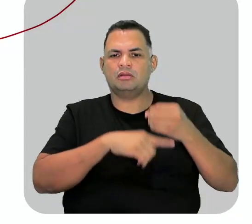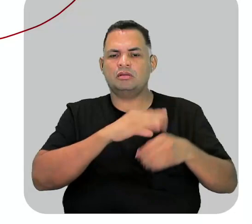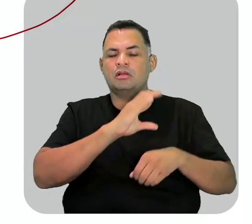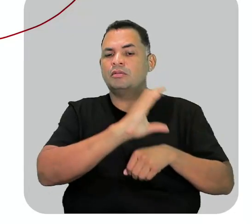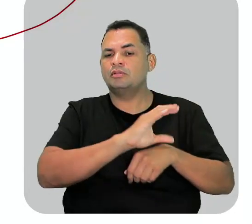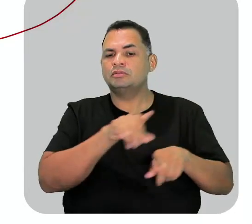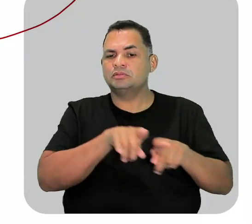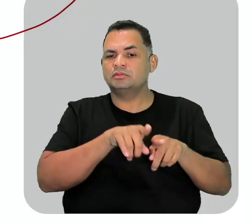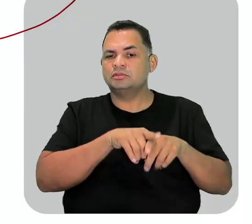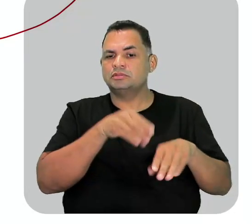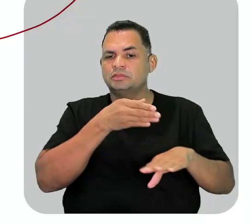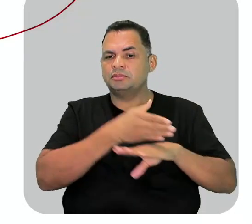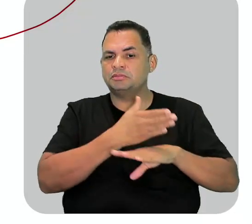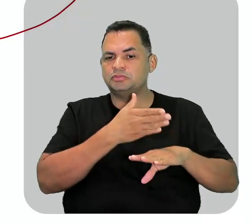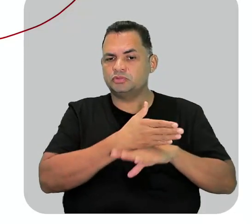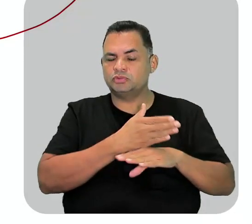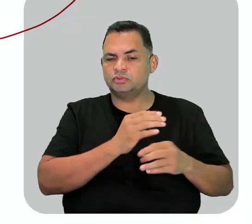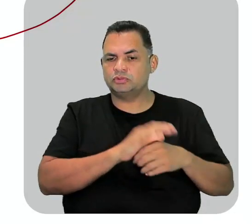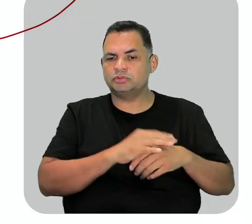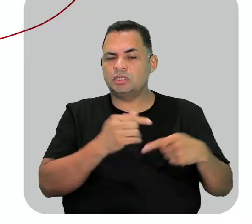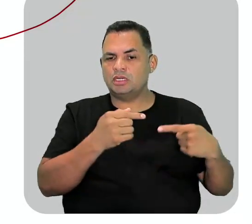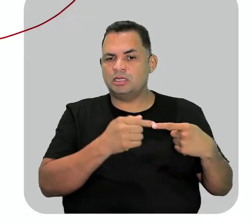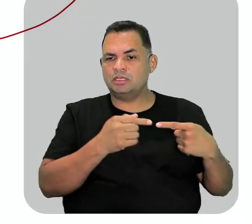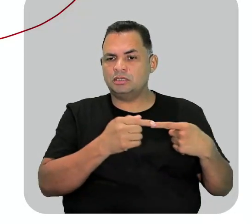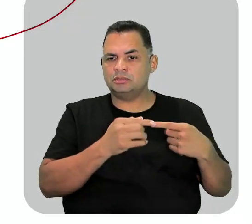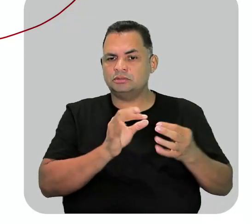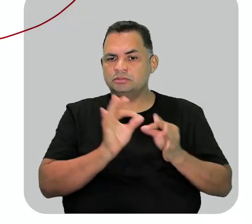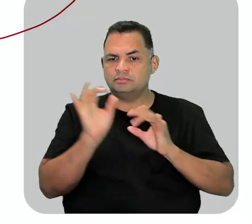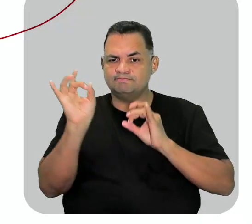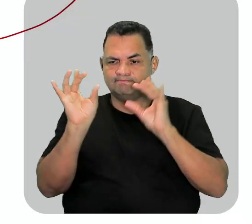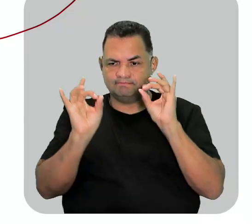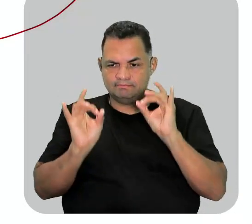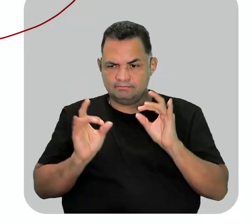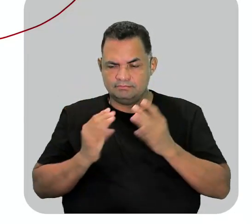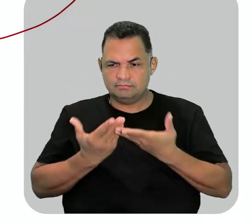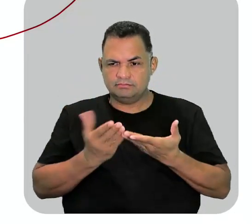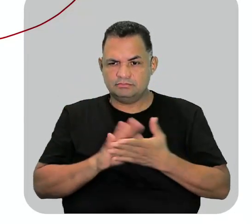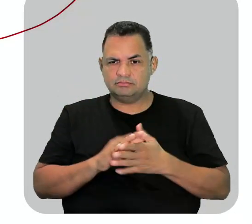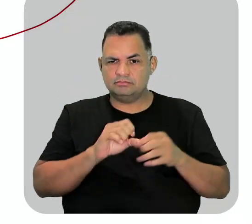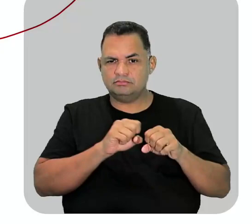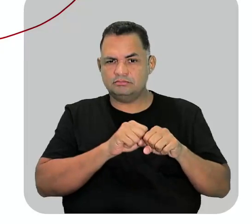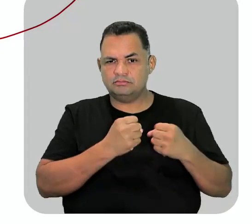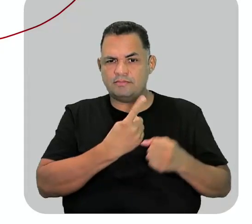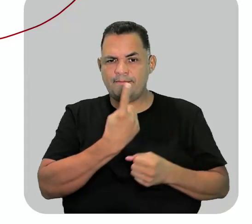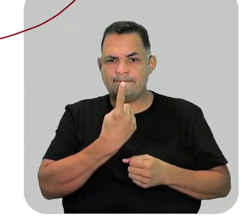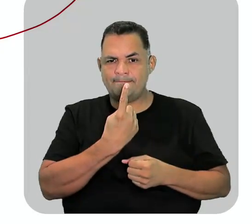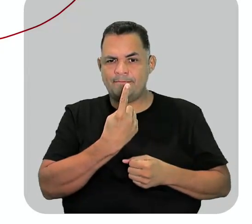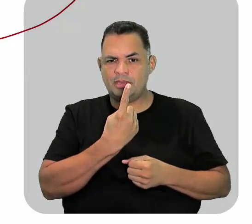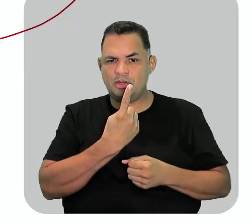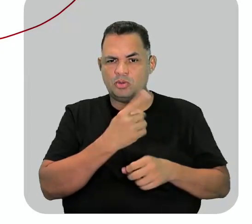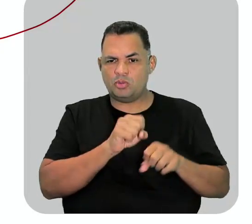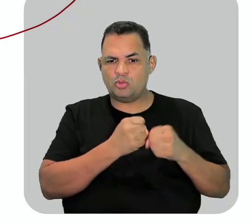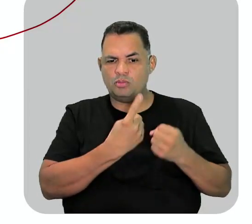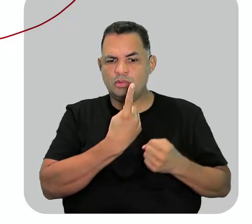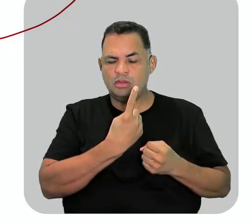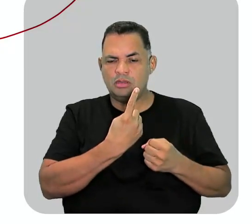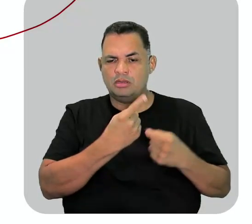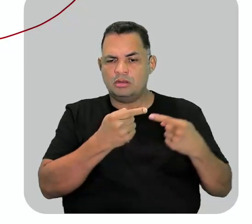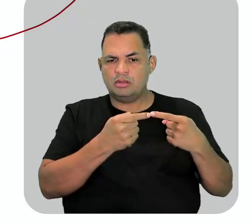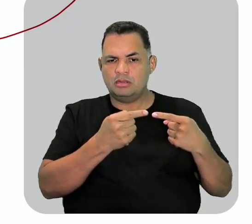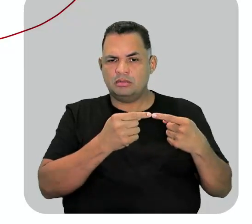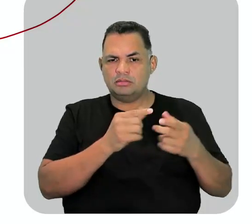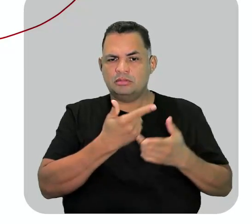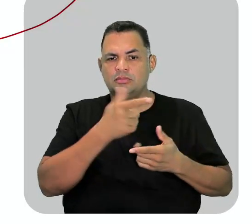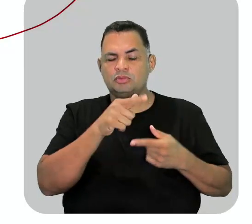carbono que também está participando da ligação. Detalhe que eu vou romper primeiro uma ligação e depois a